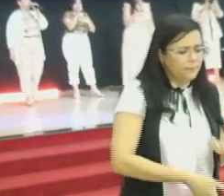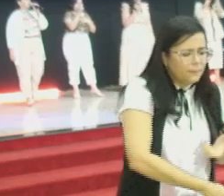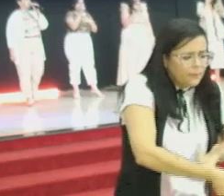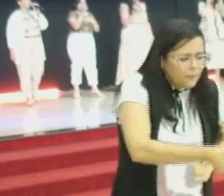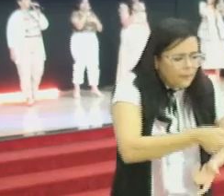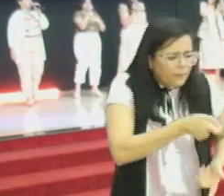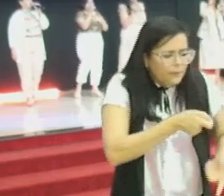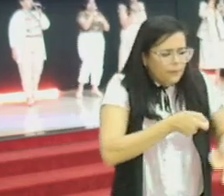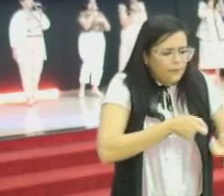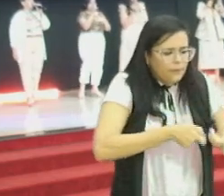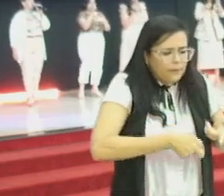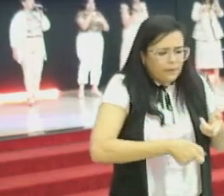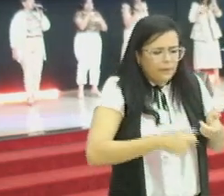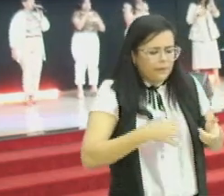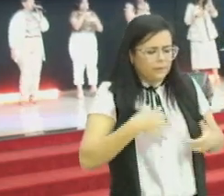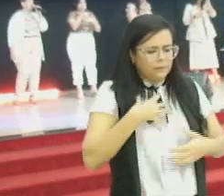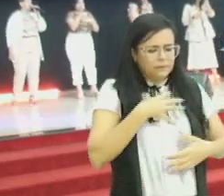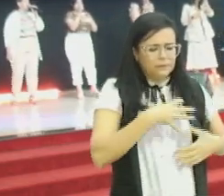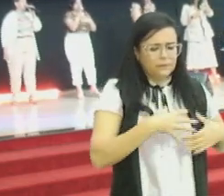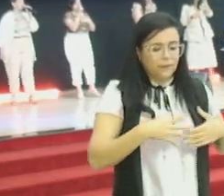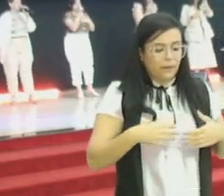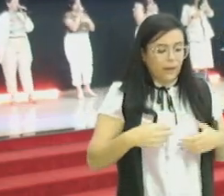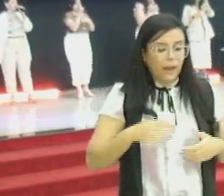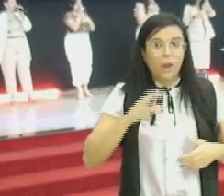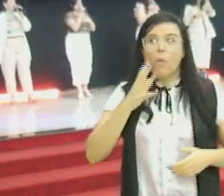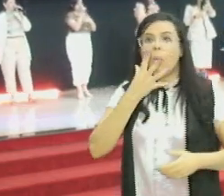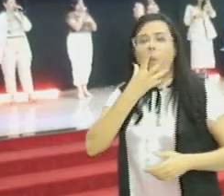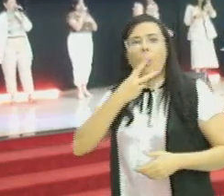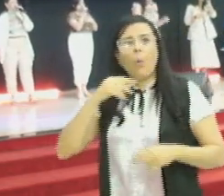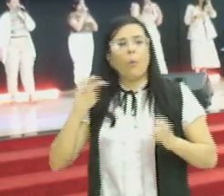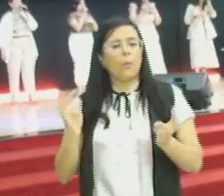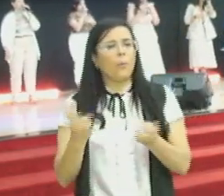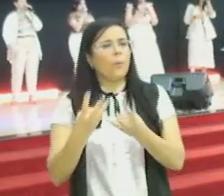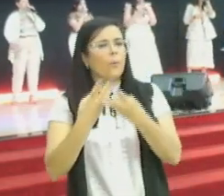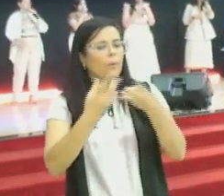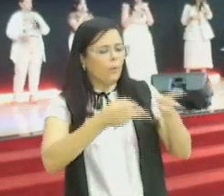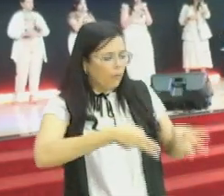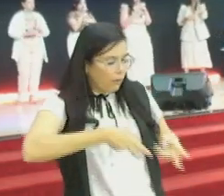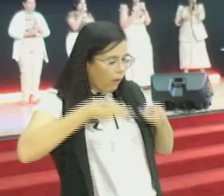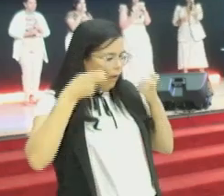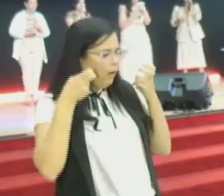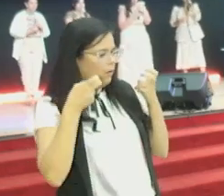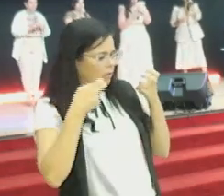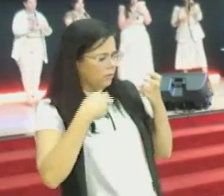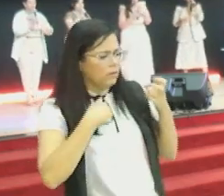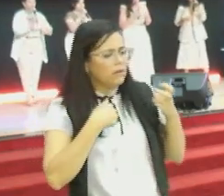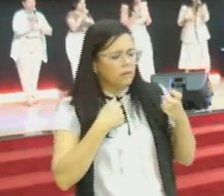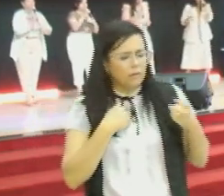sede que havia em mim.